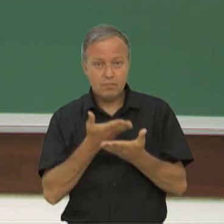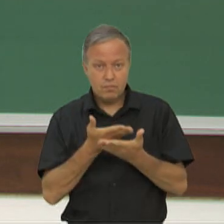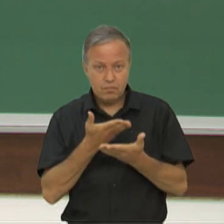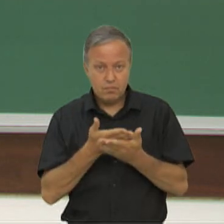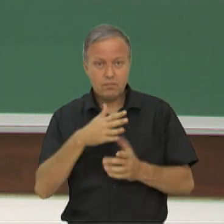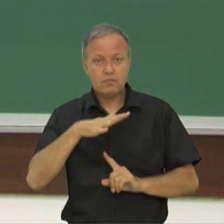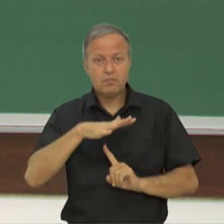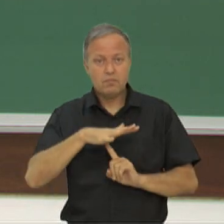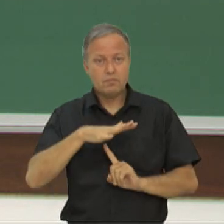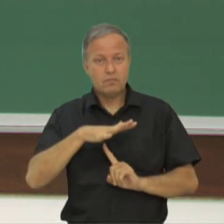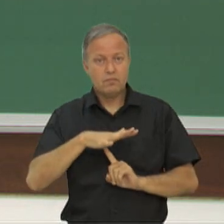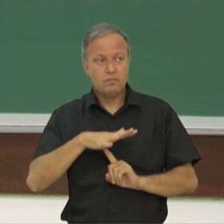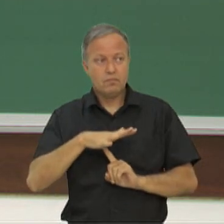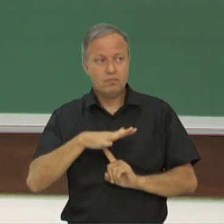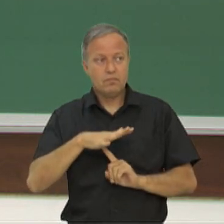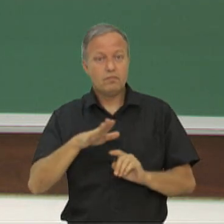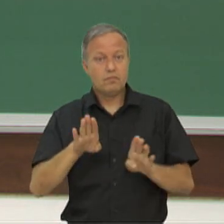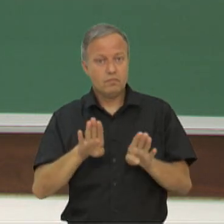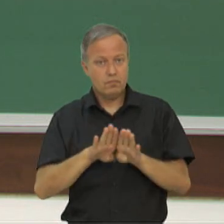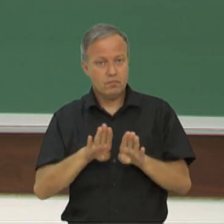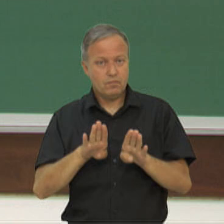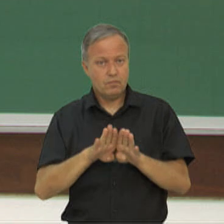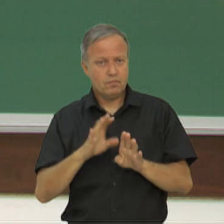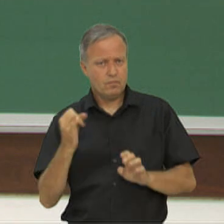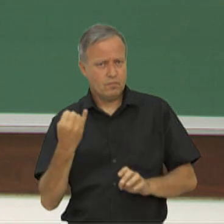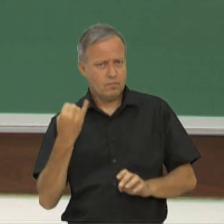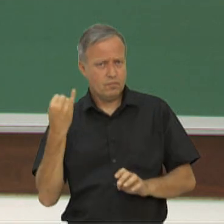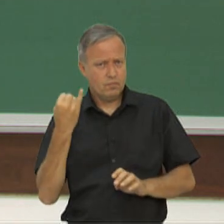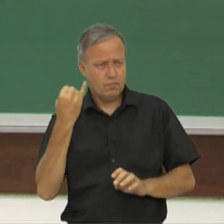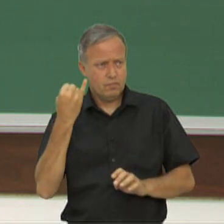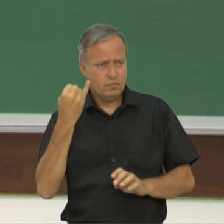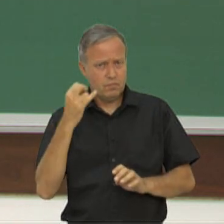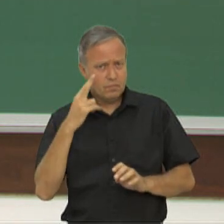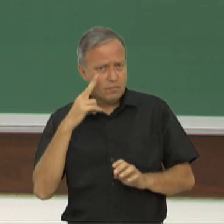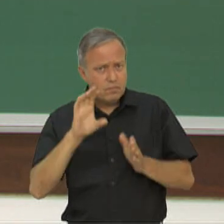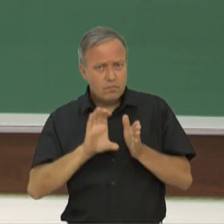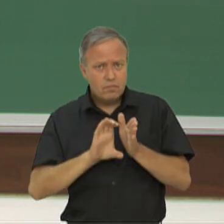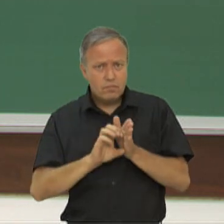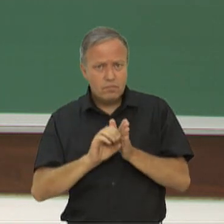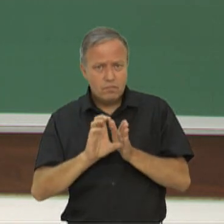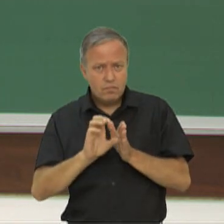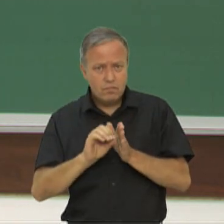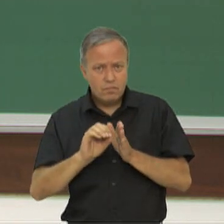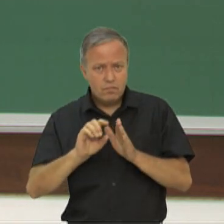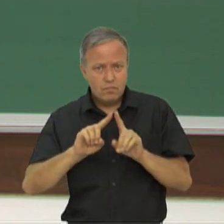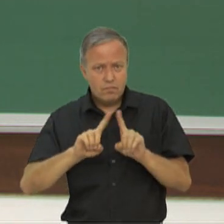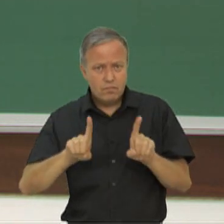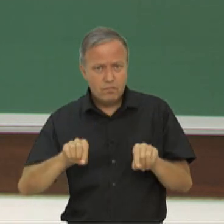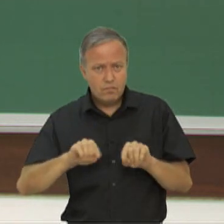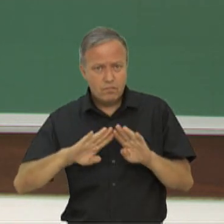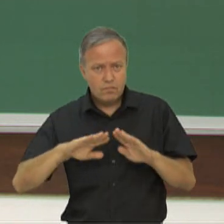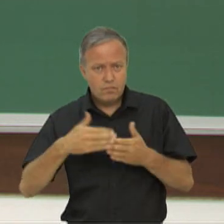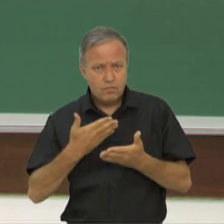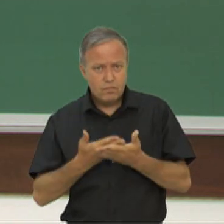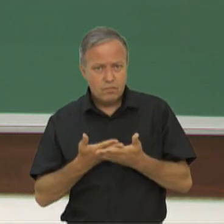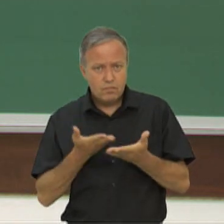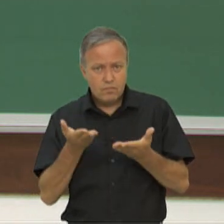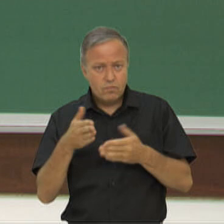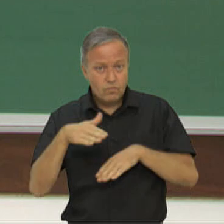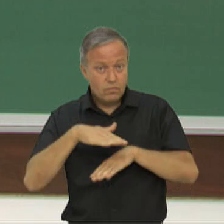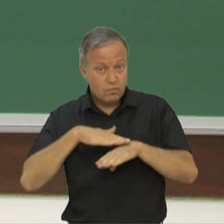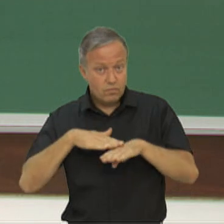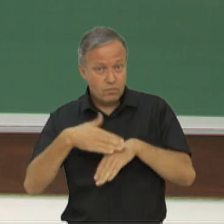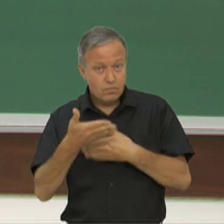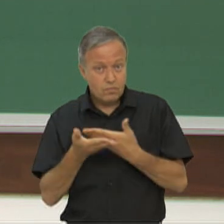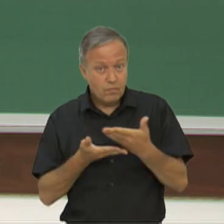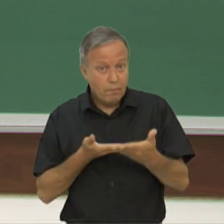quero lembrá-los que é muito importante vocês entrarem no Classroom, que é onde vocês conversam com seus professores de sala